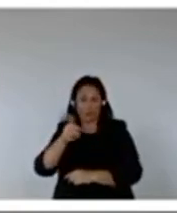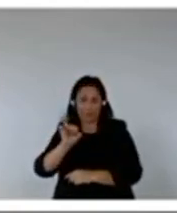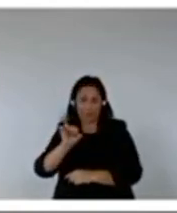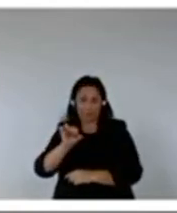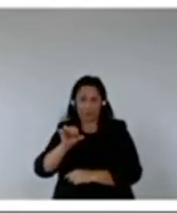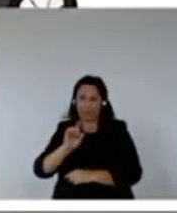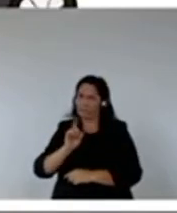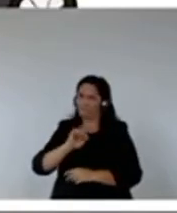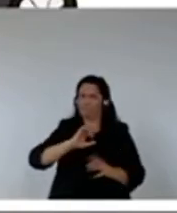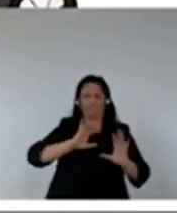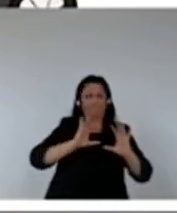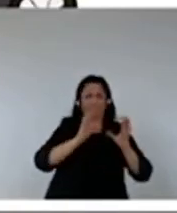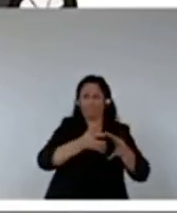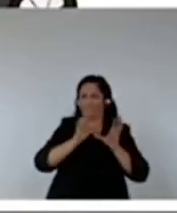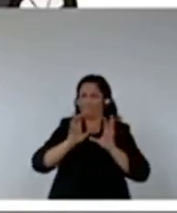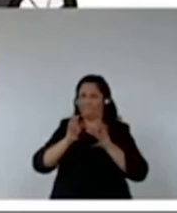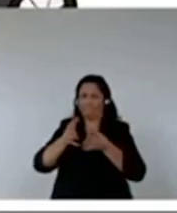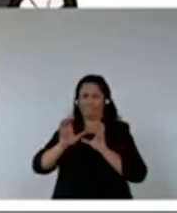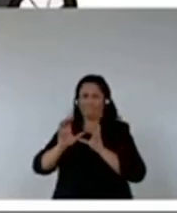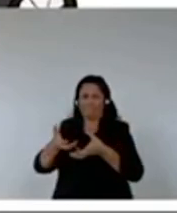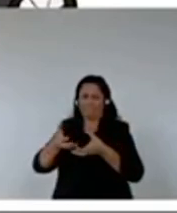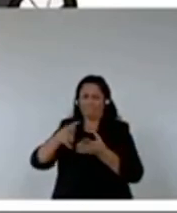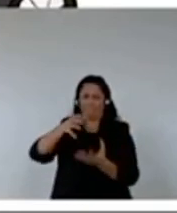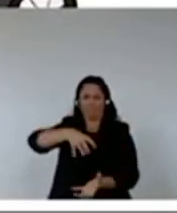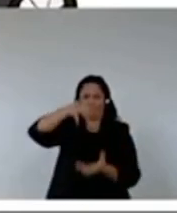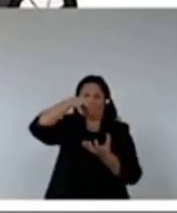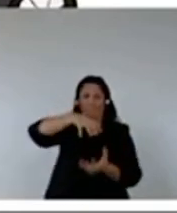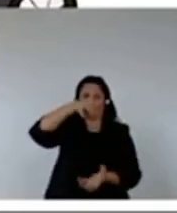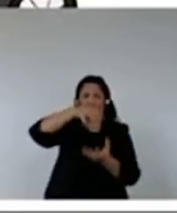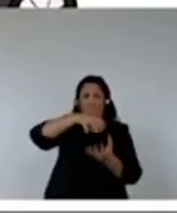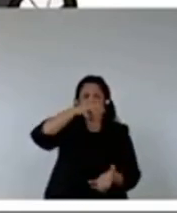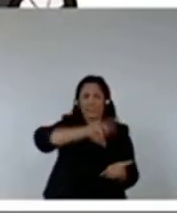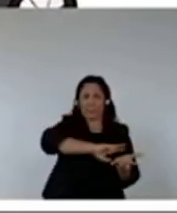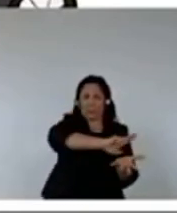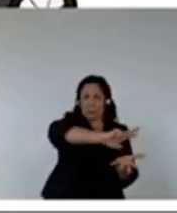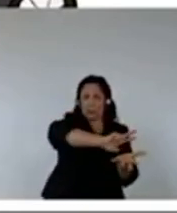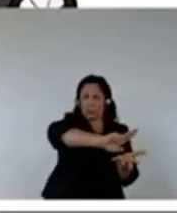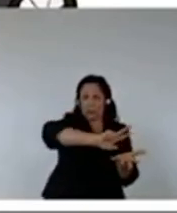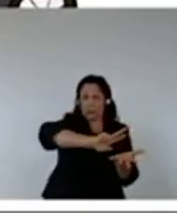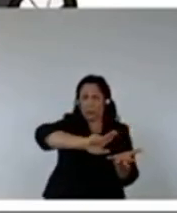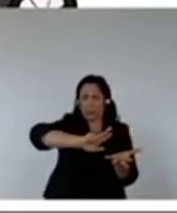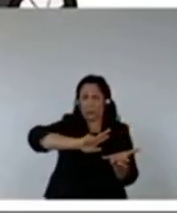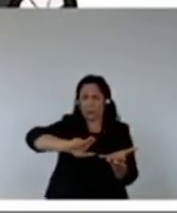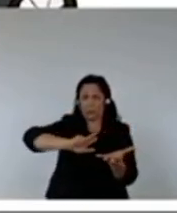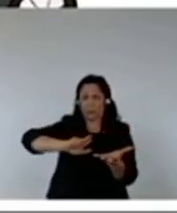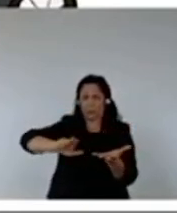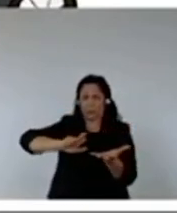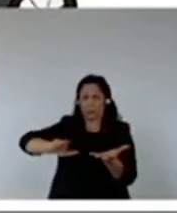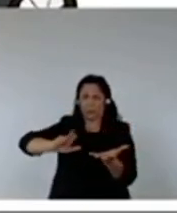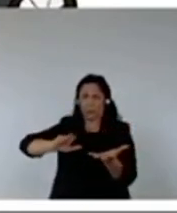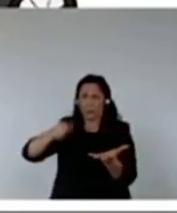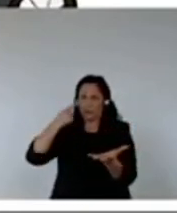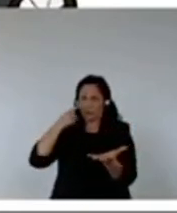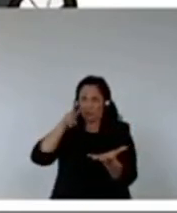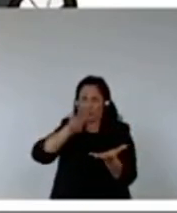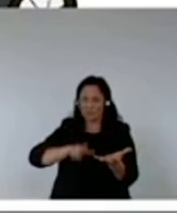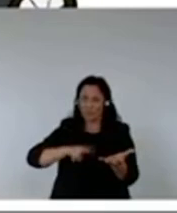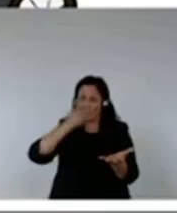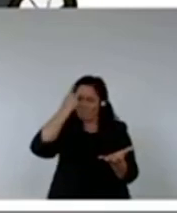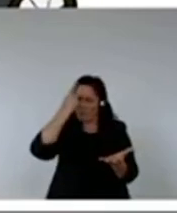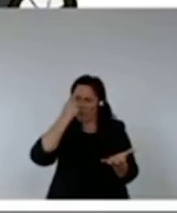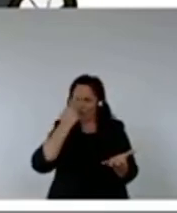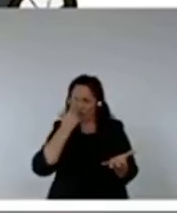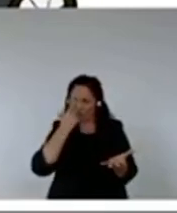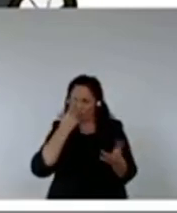de idosos. Nós temos um grupo muito diferente de idosos. E quando a gente olha esse perfil, a gente fala o seguinte: